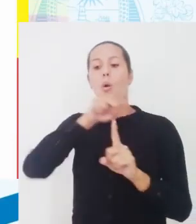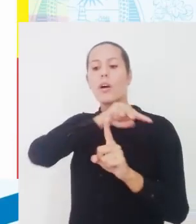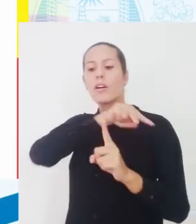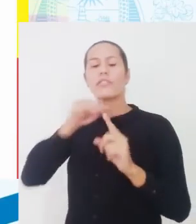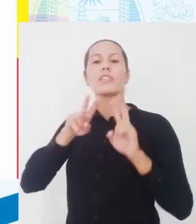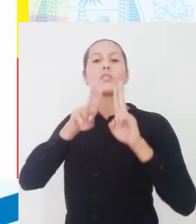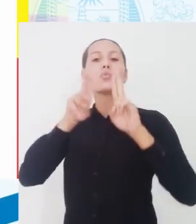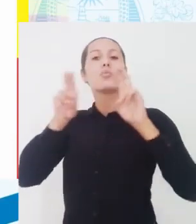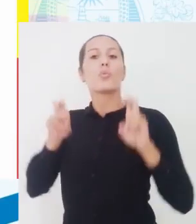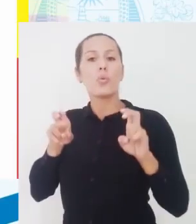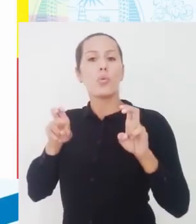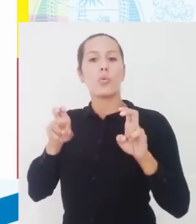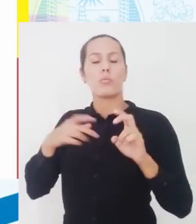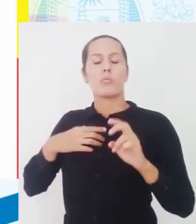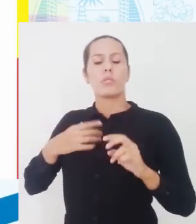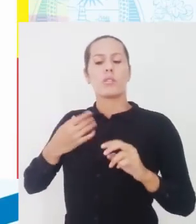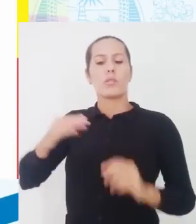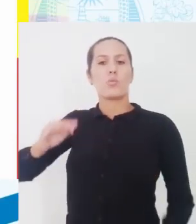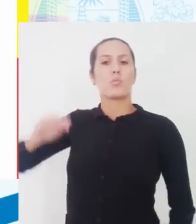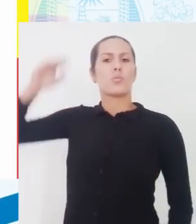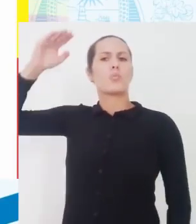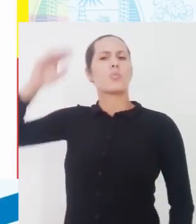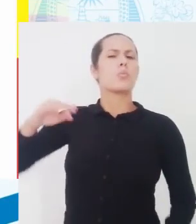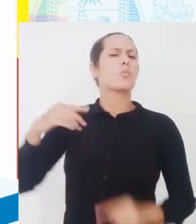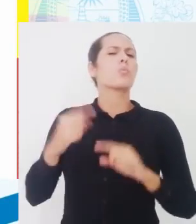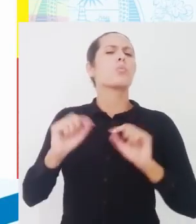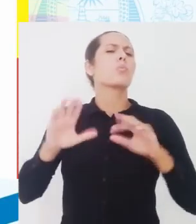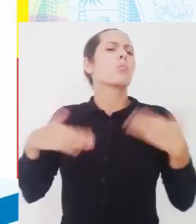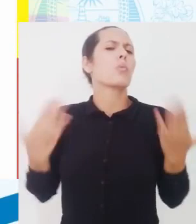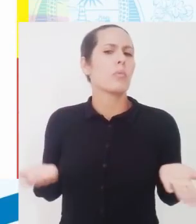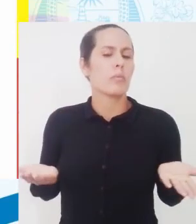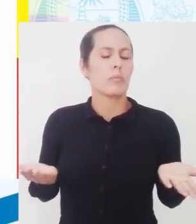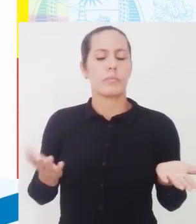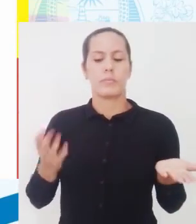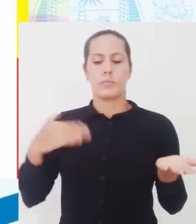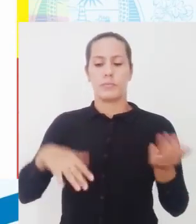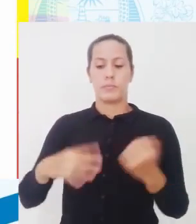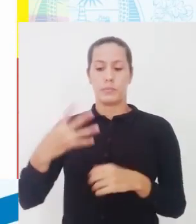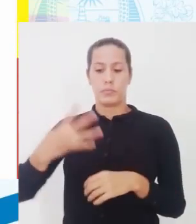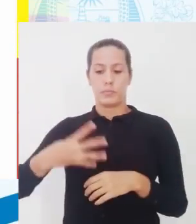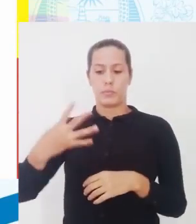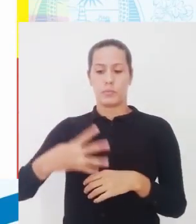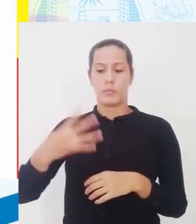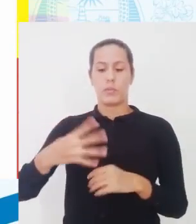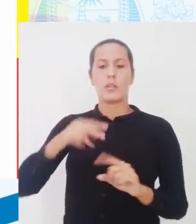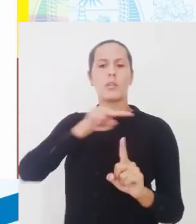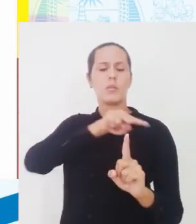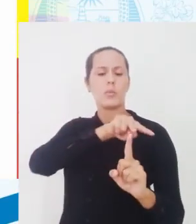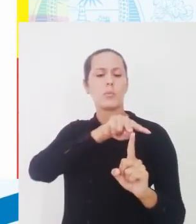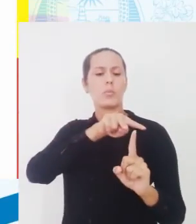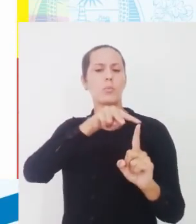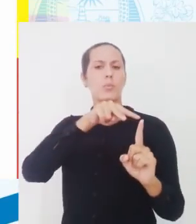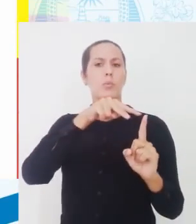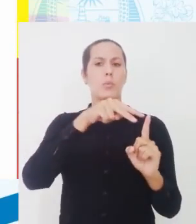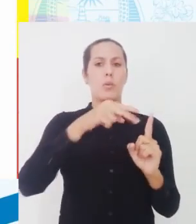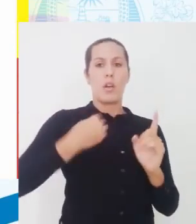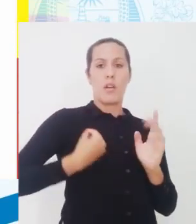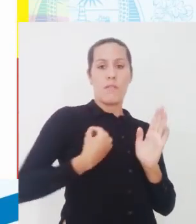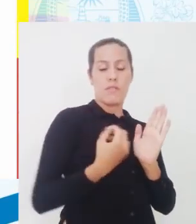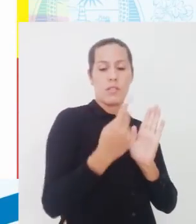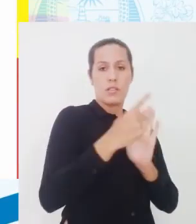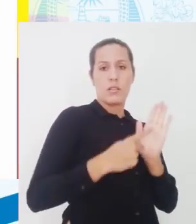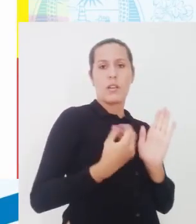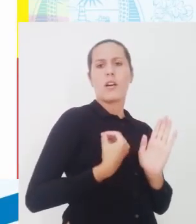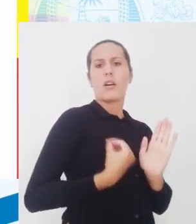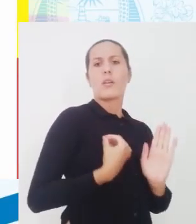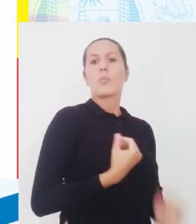Quarto, quantos pontos de vista aparecem no poema? Quinto, você sabe o que é um ponto de